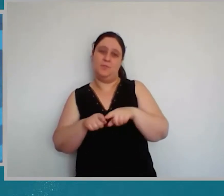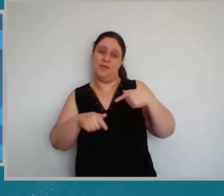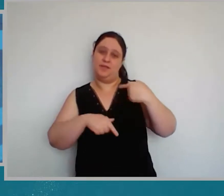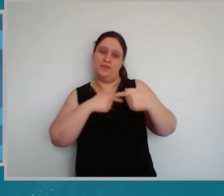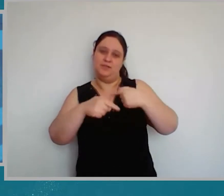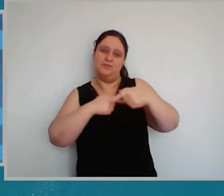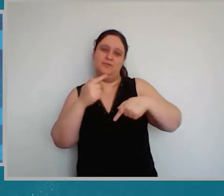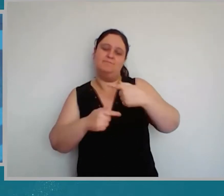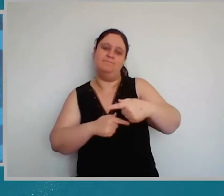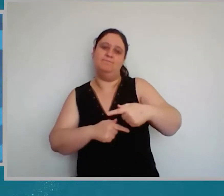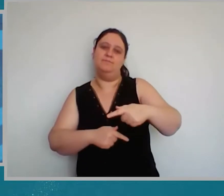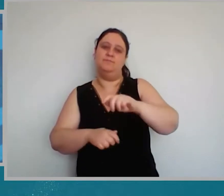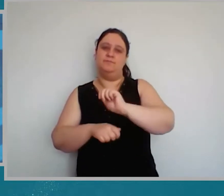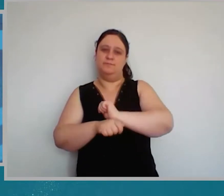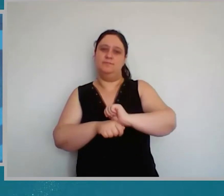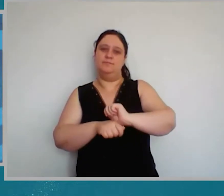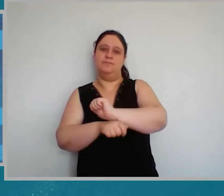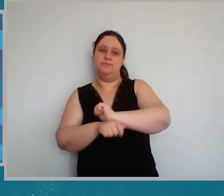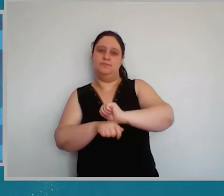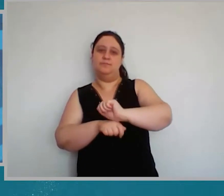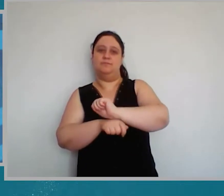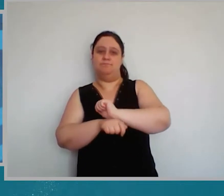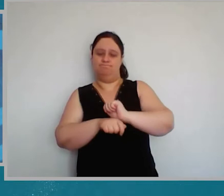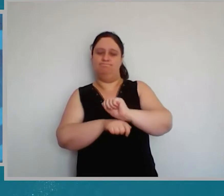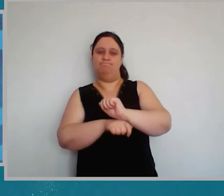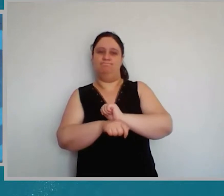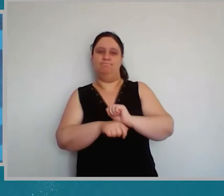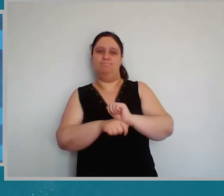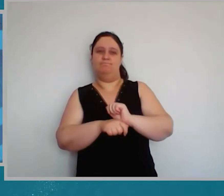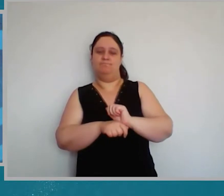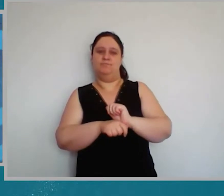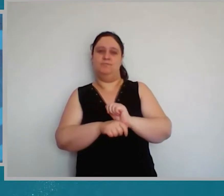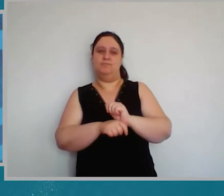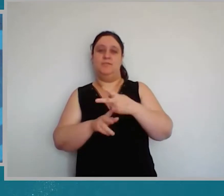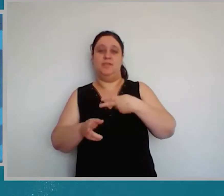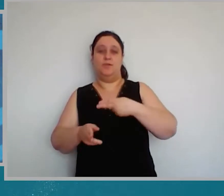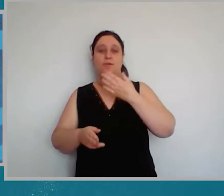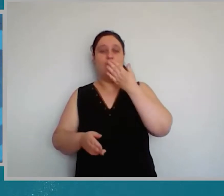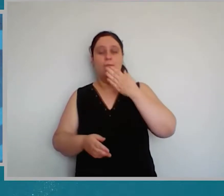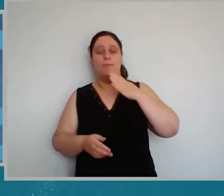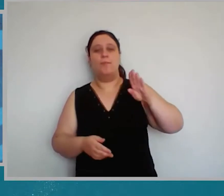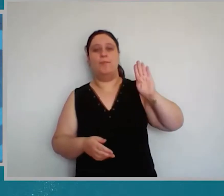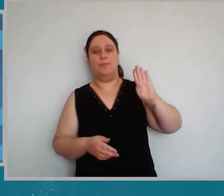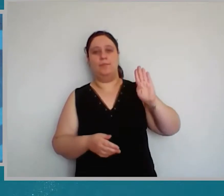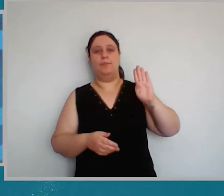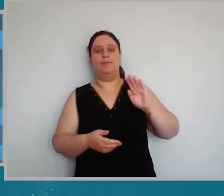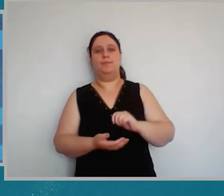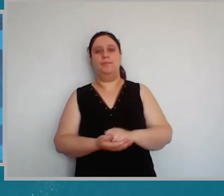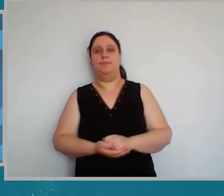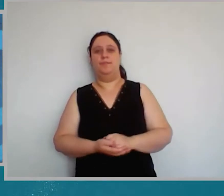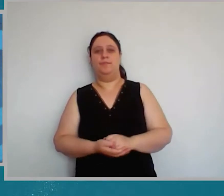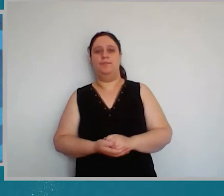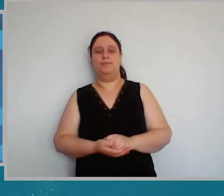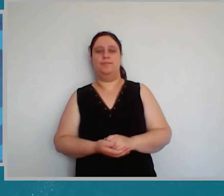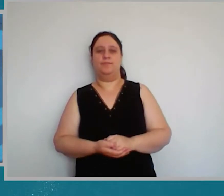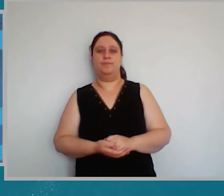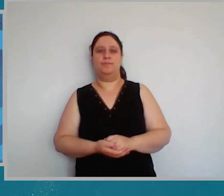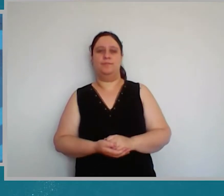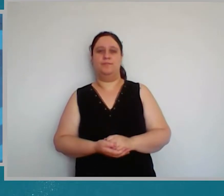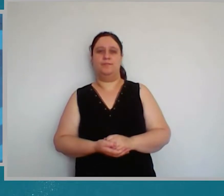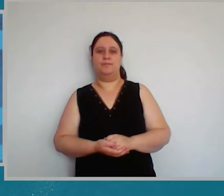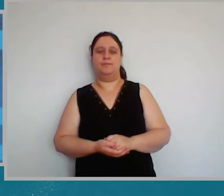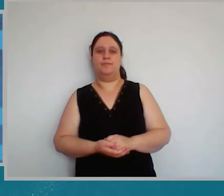herdeiros segundo a promessa. Em Abraão nós somos filhos da fé. Em Abraão nós